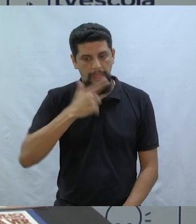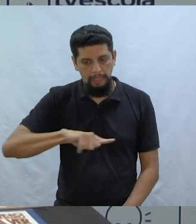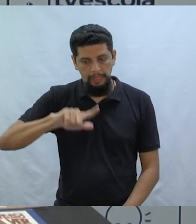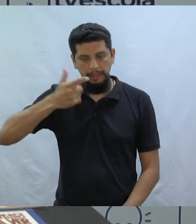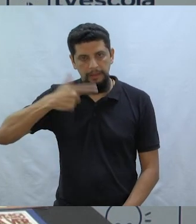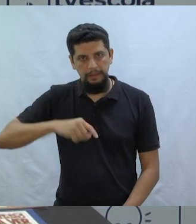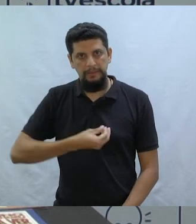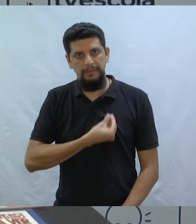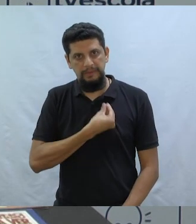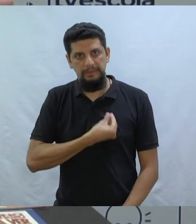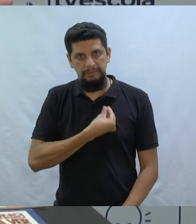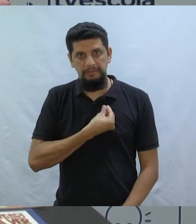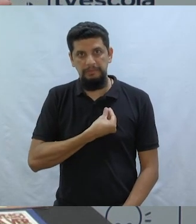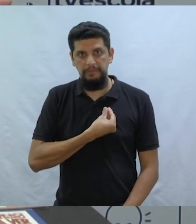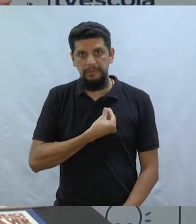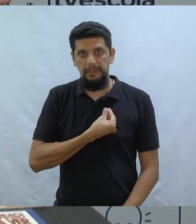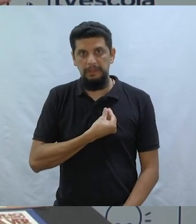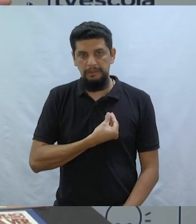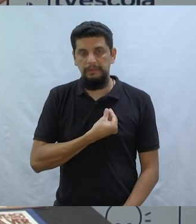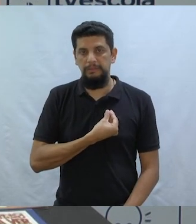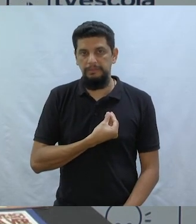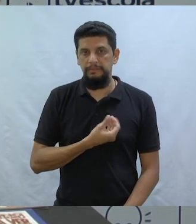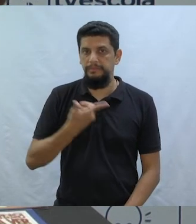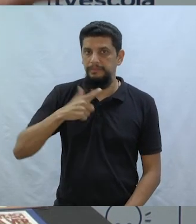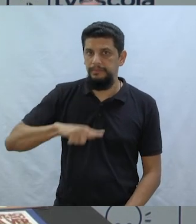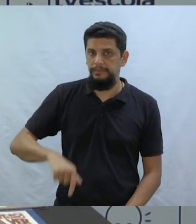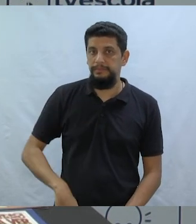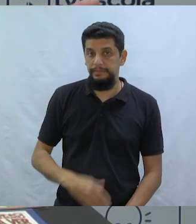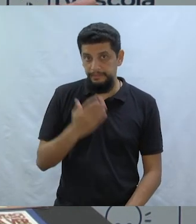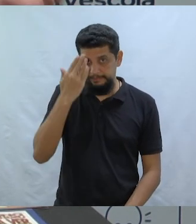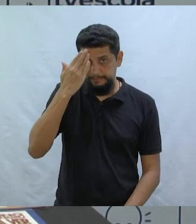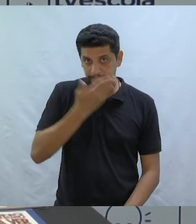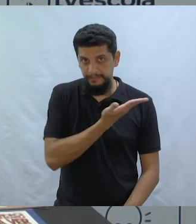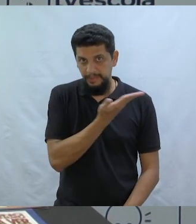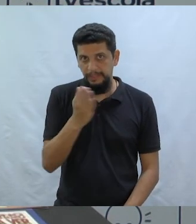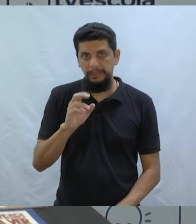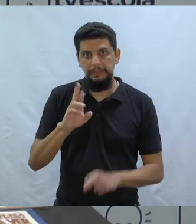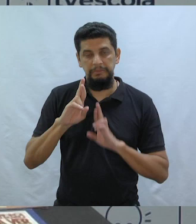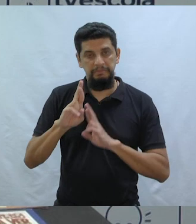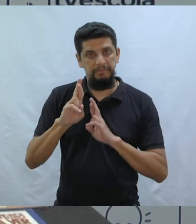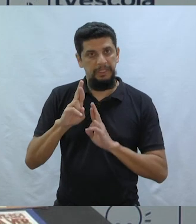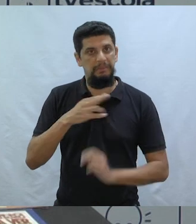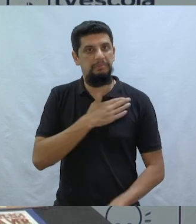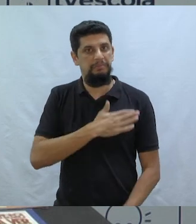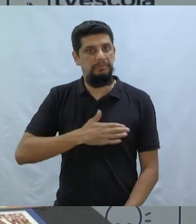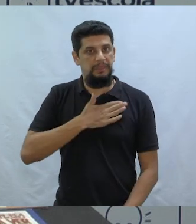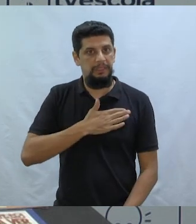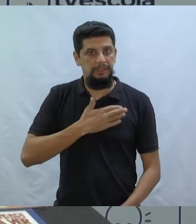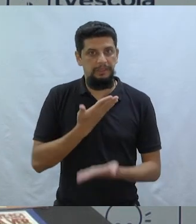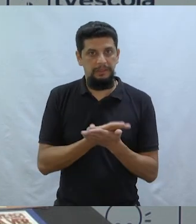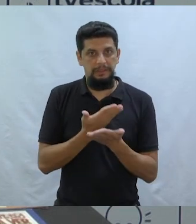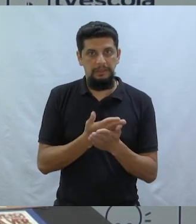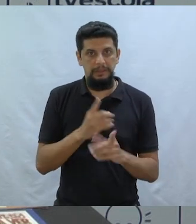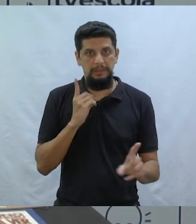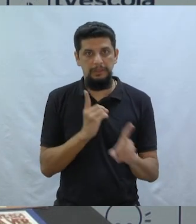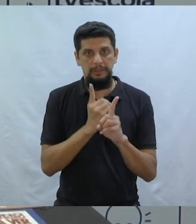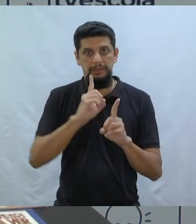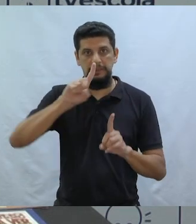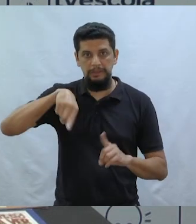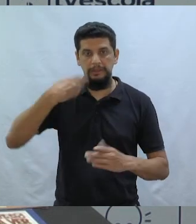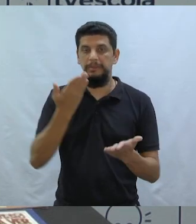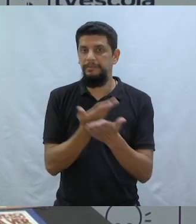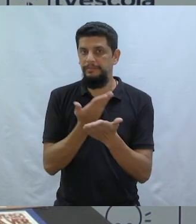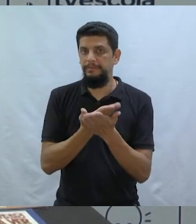recontar viver e reviver eu agradeço espero que vocês tenham gostado e encontro vocês